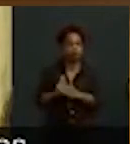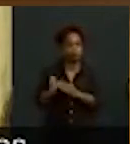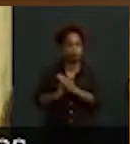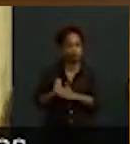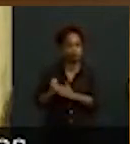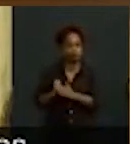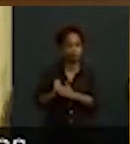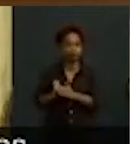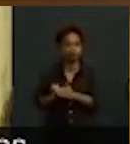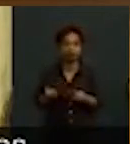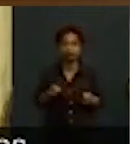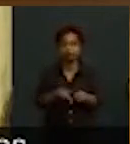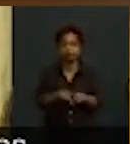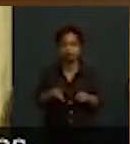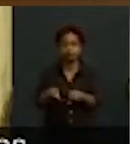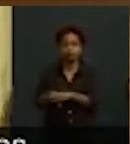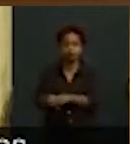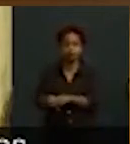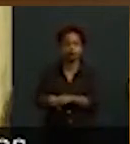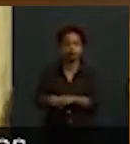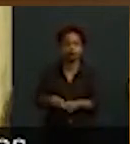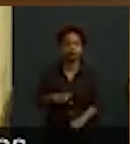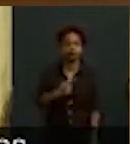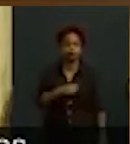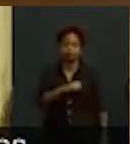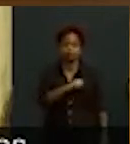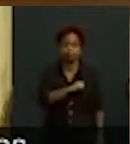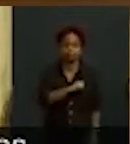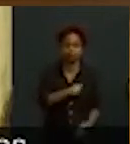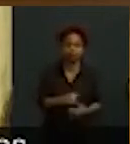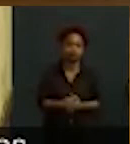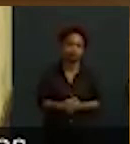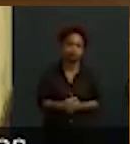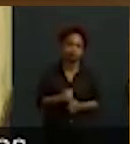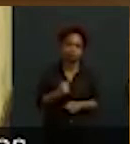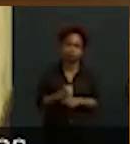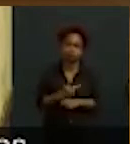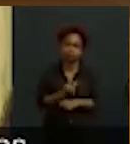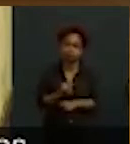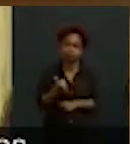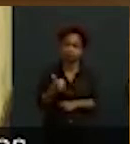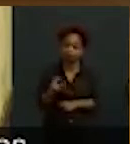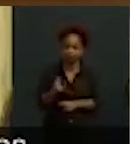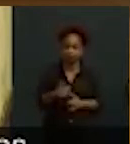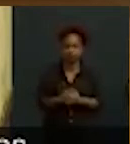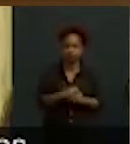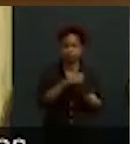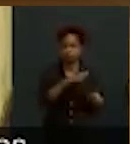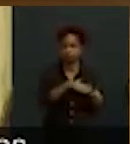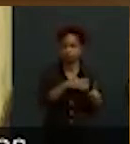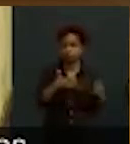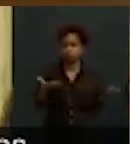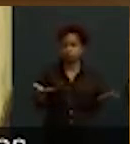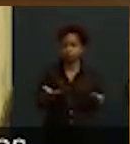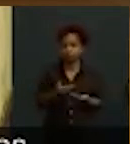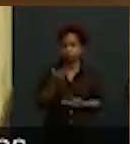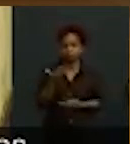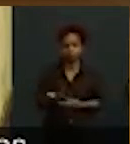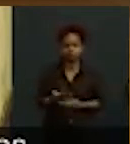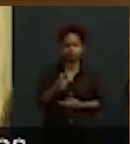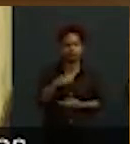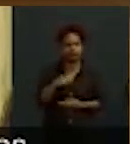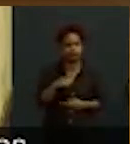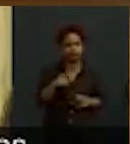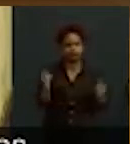Fundação Getúlio Vargas desde 2015. Nossa agraciada é pessoa de